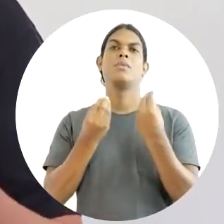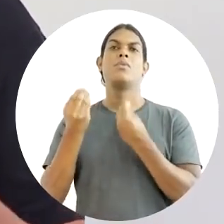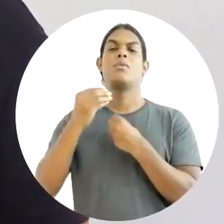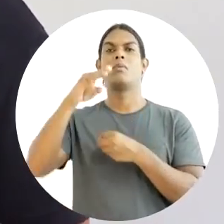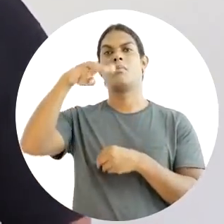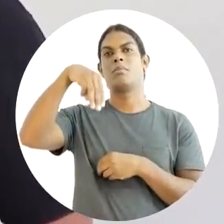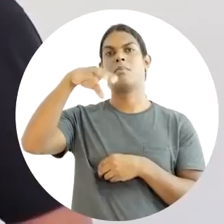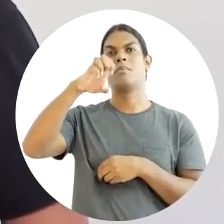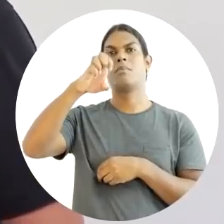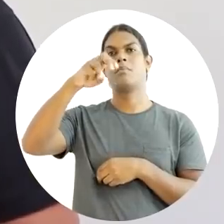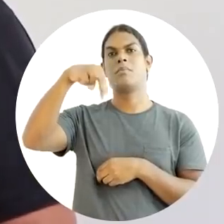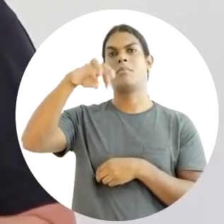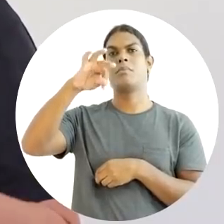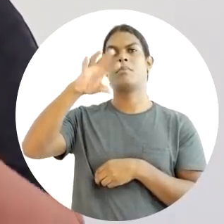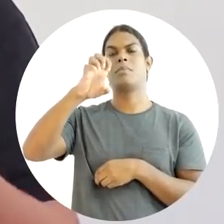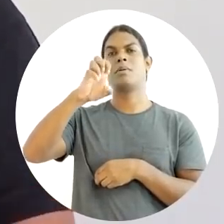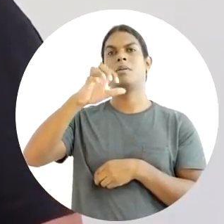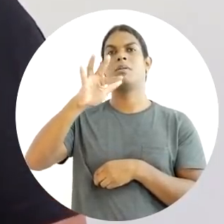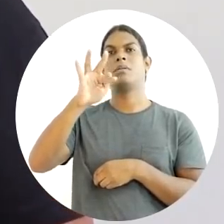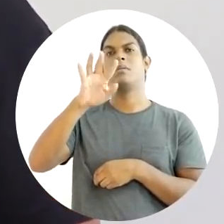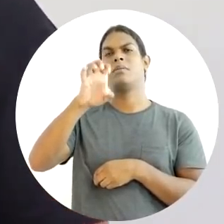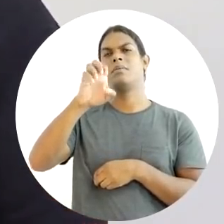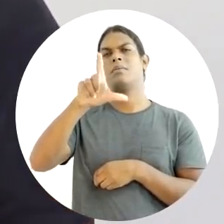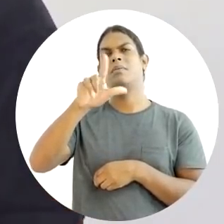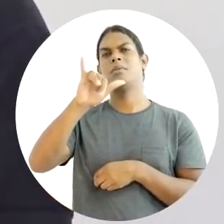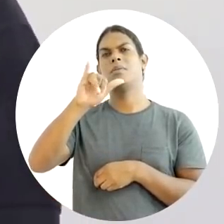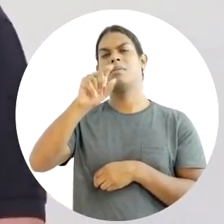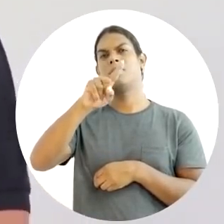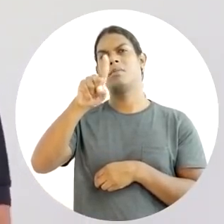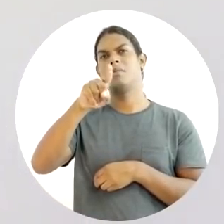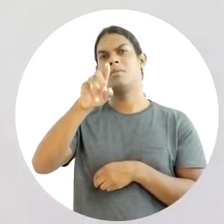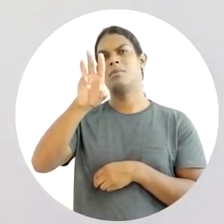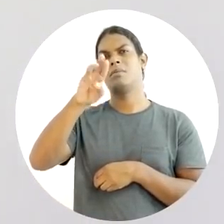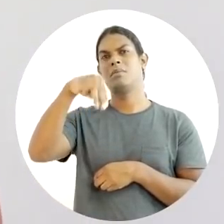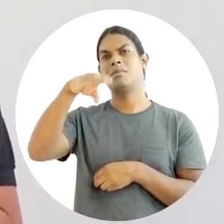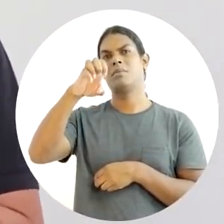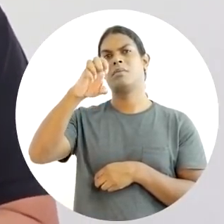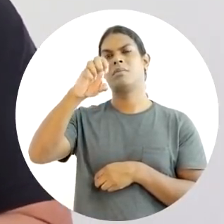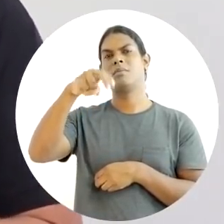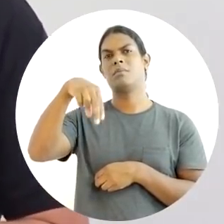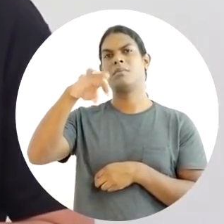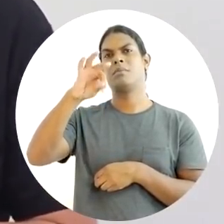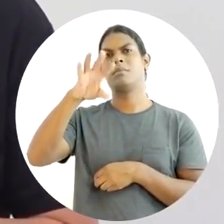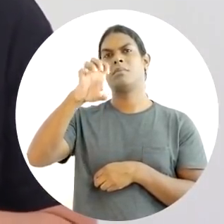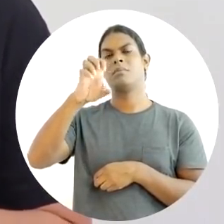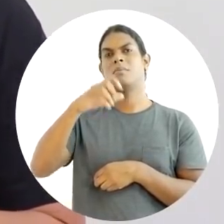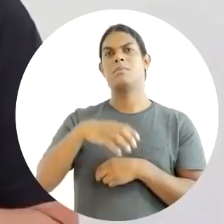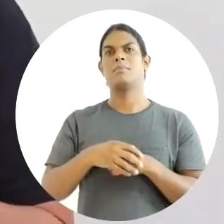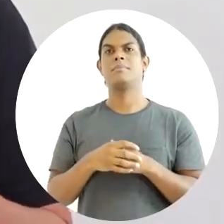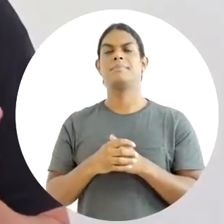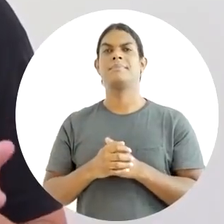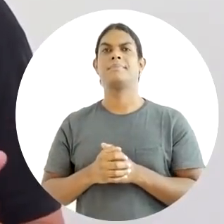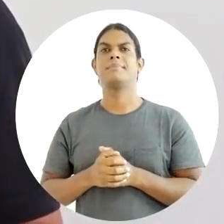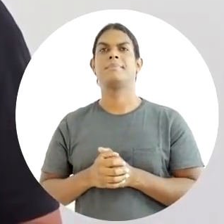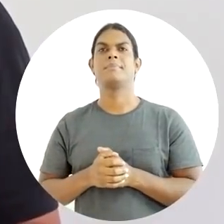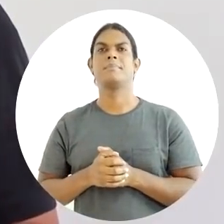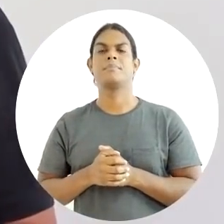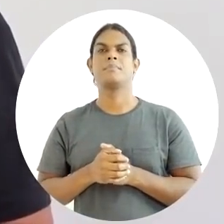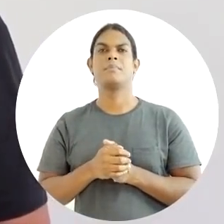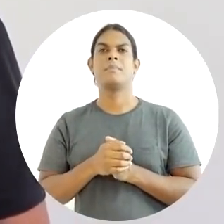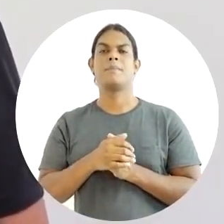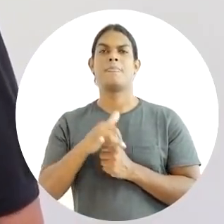né? Felizmente, tristemente, corretamente. Por exemplo, a gente tem a palavra easy. Easy,